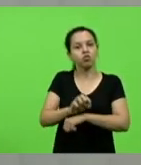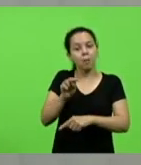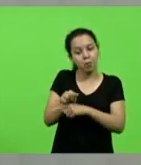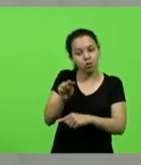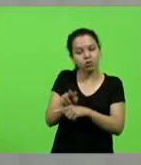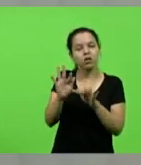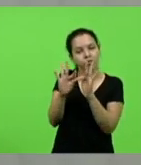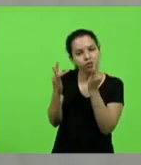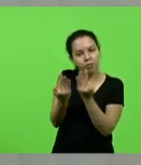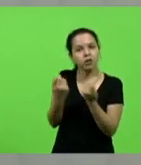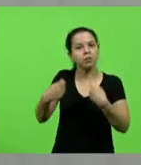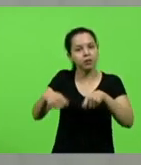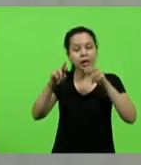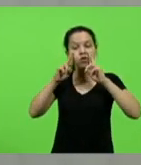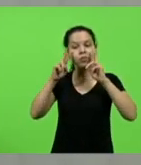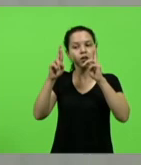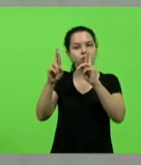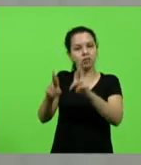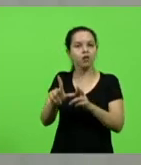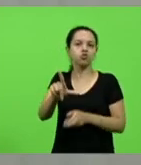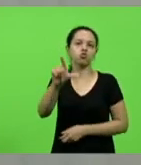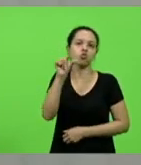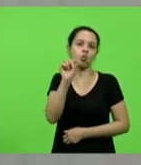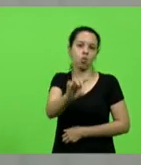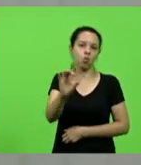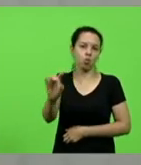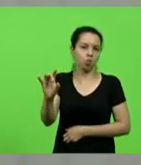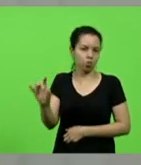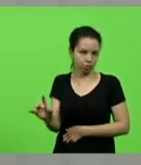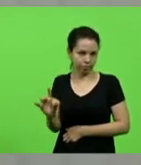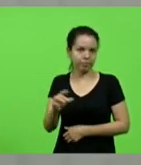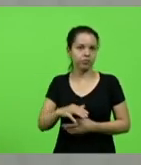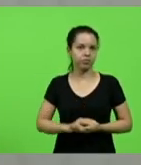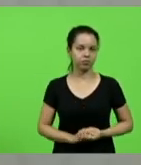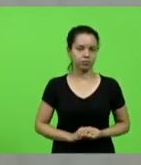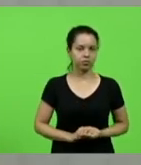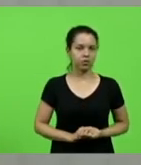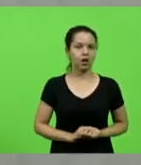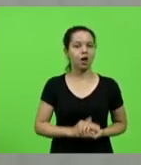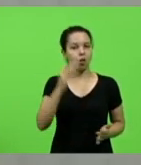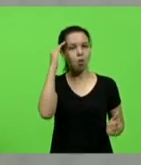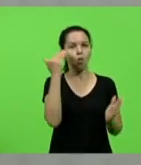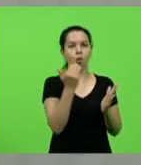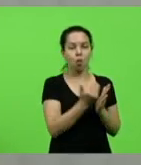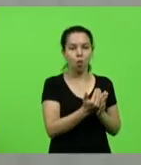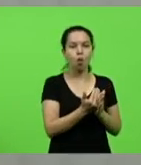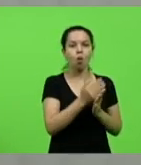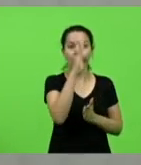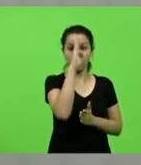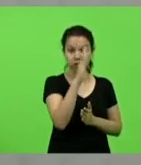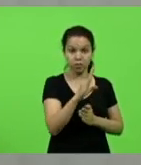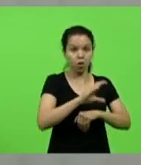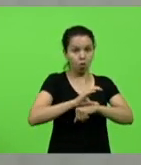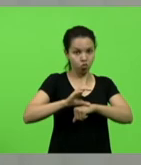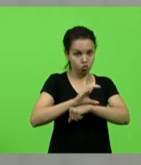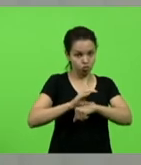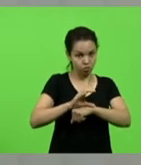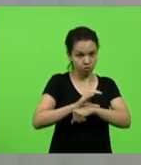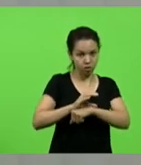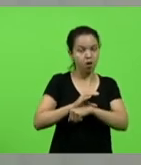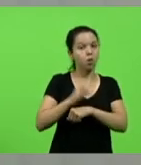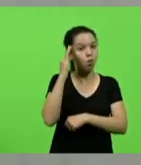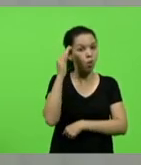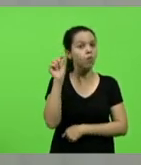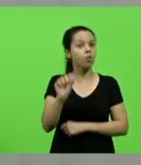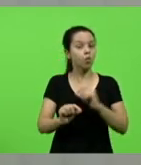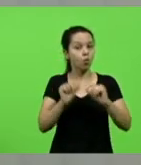escolhas. Em observância aos princípios constitucionais, entende-se que possa ser viável realizar o